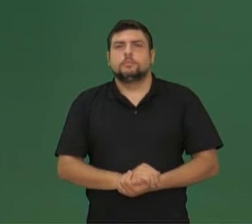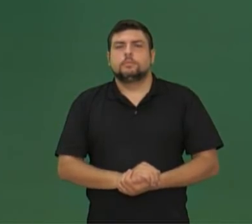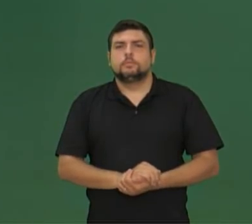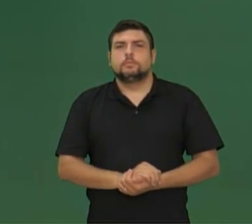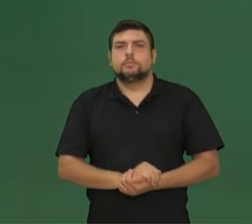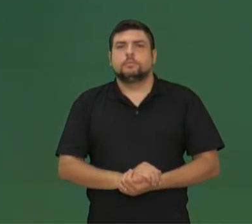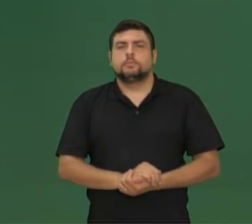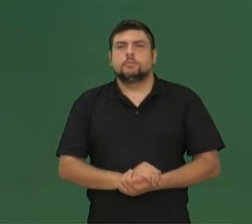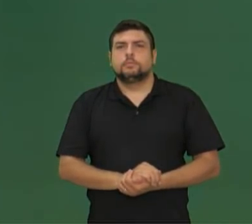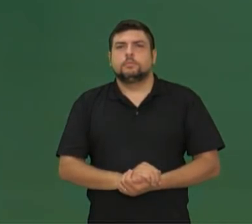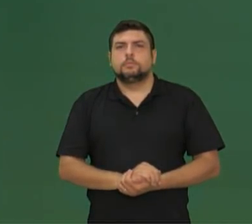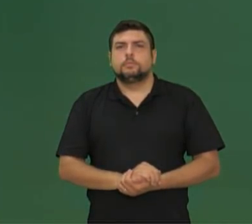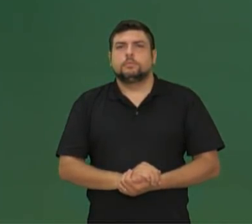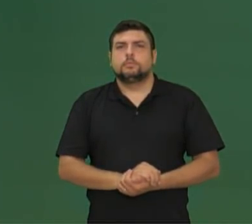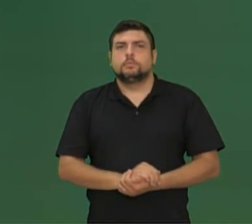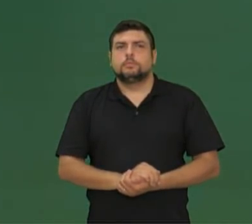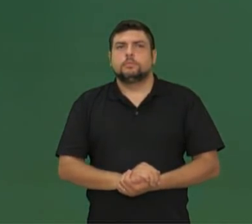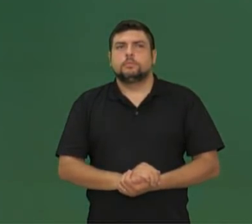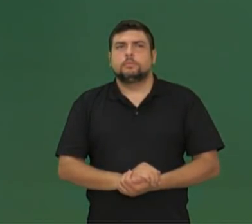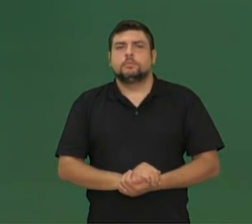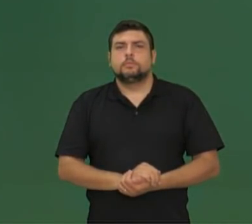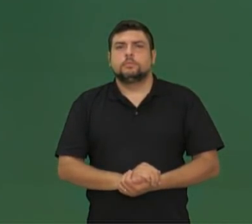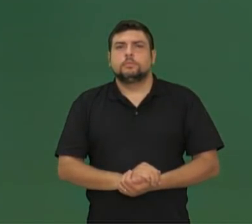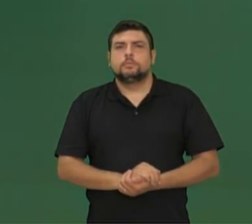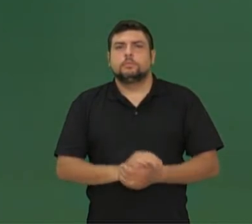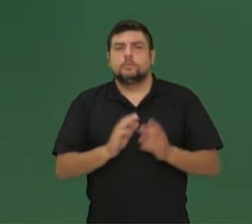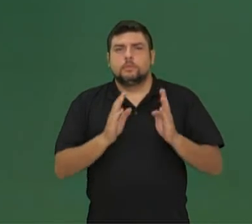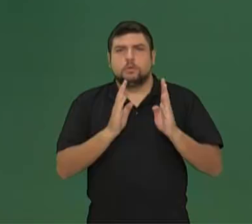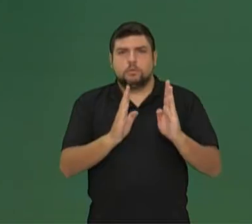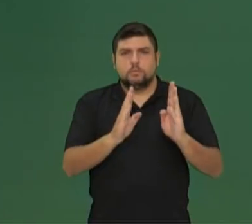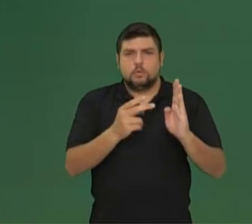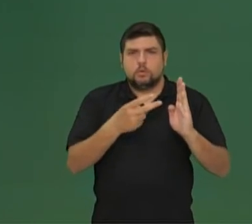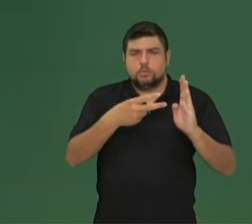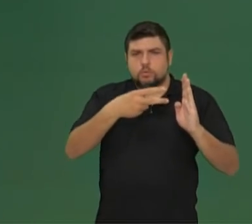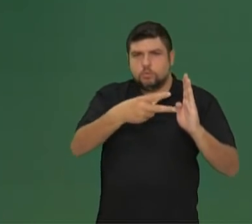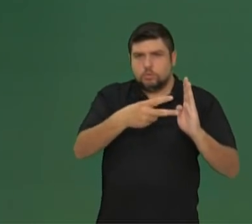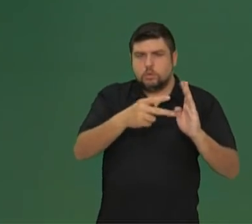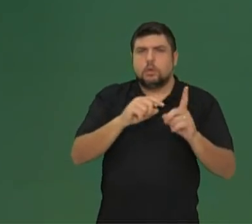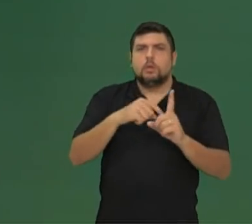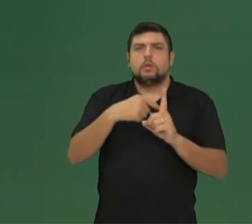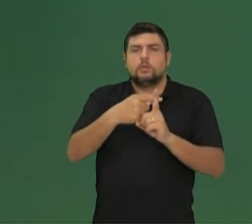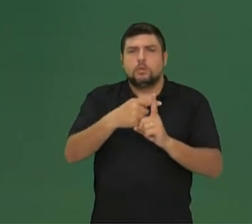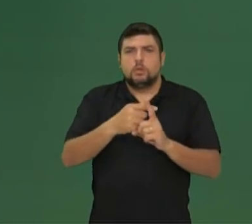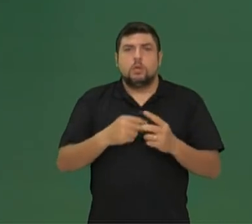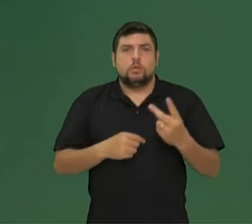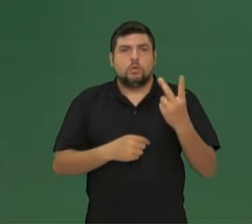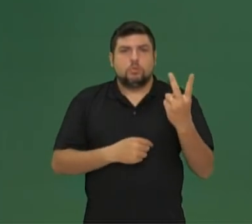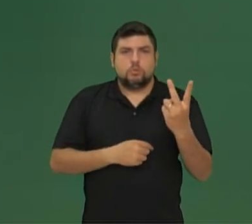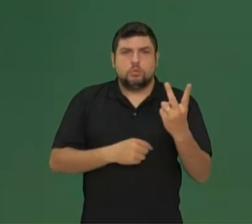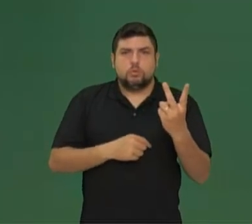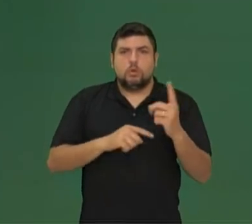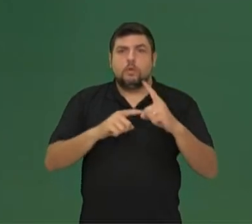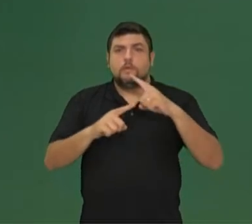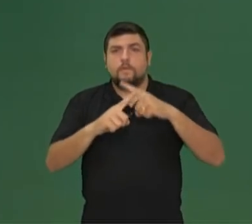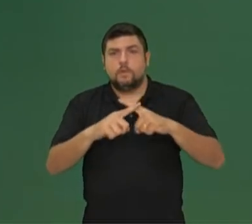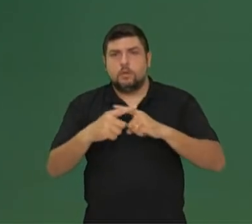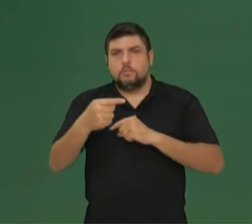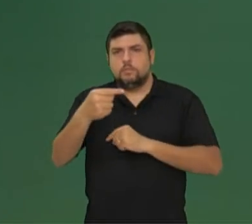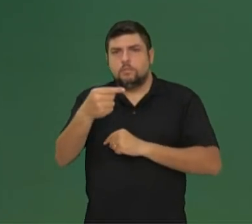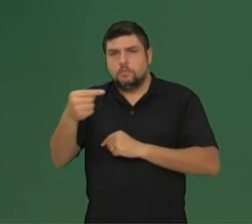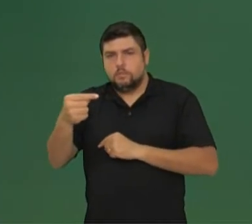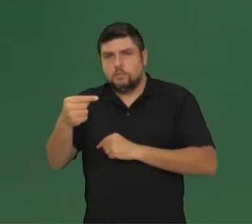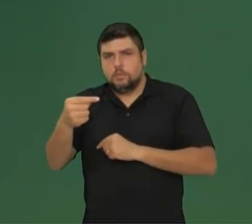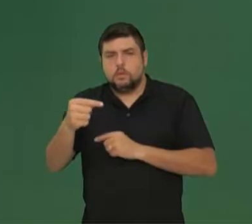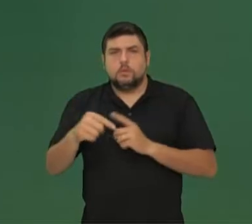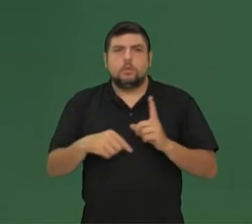2 é positivo, então vai ser 2. Aí o 2 vezes o menos 2, mais com menos é menos, 2 vezes